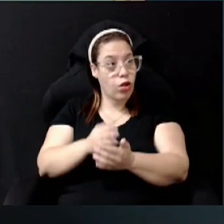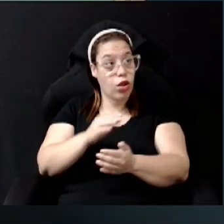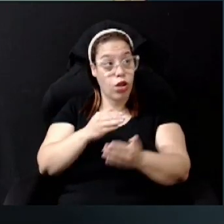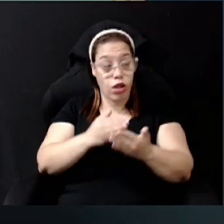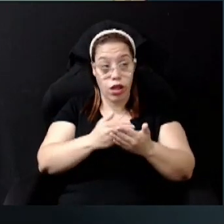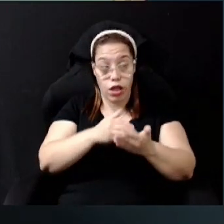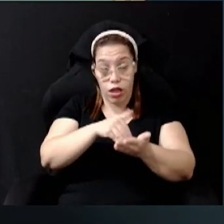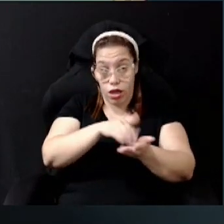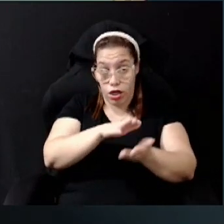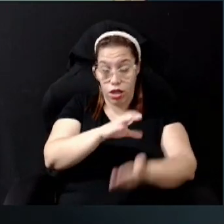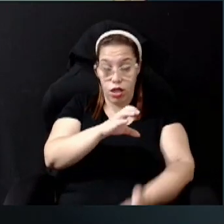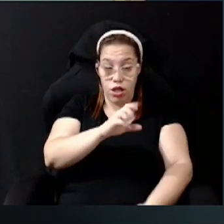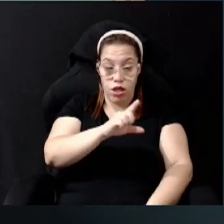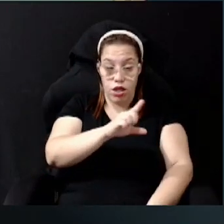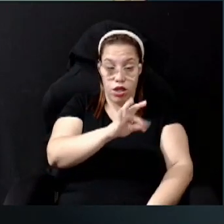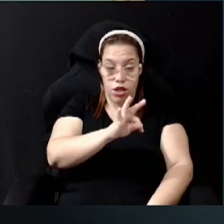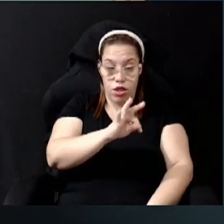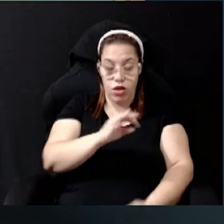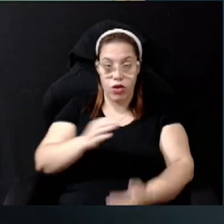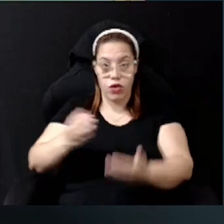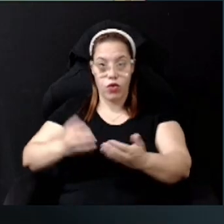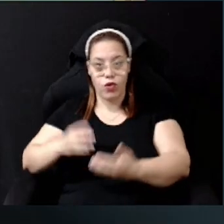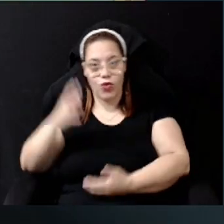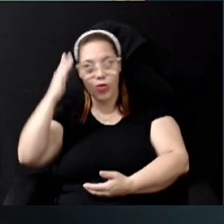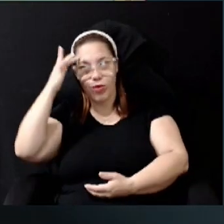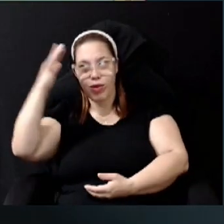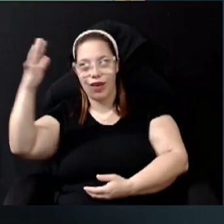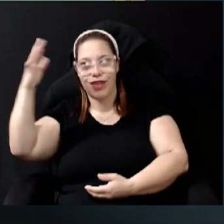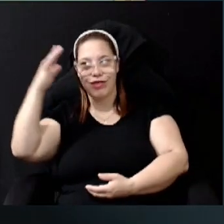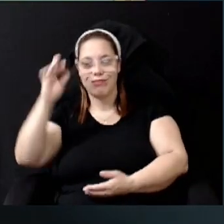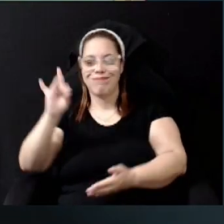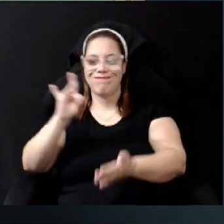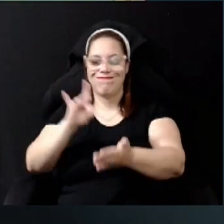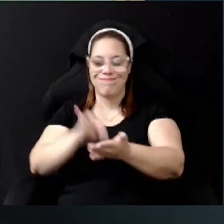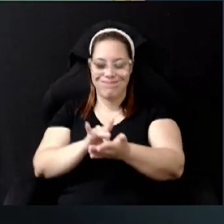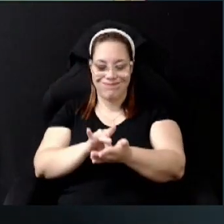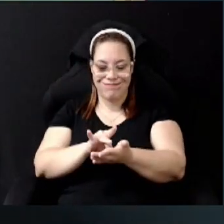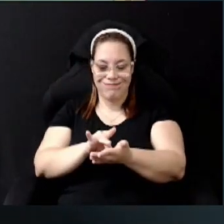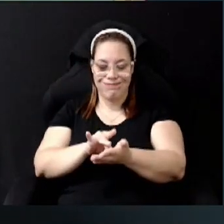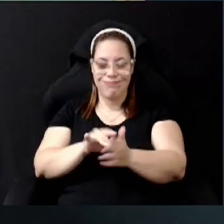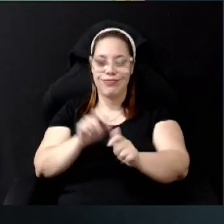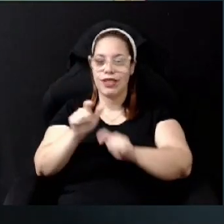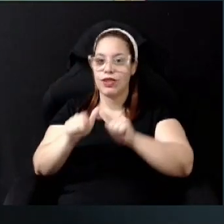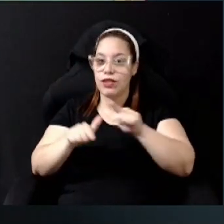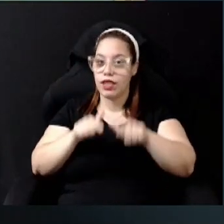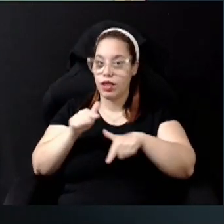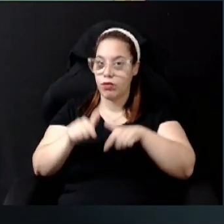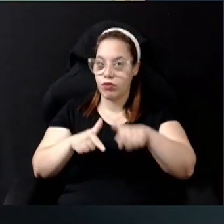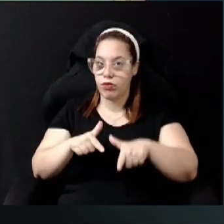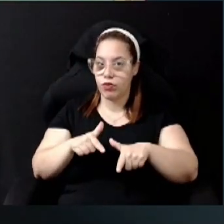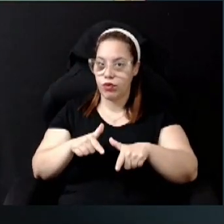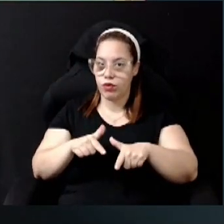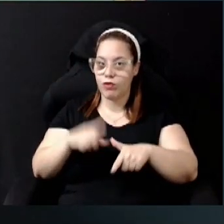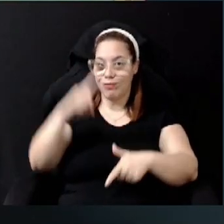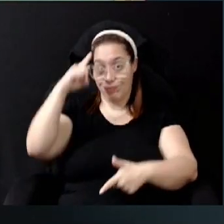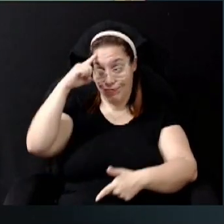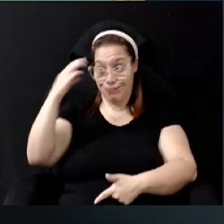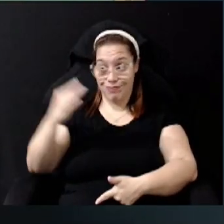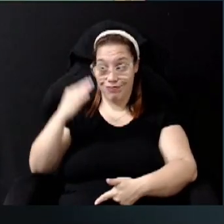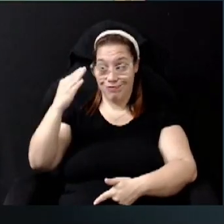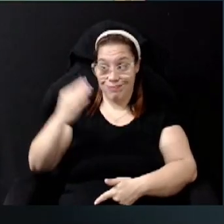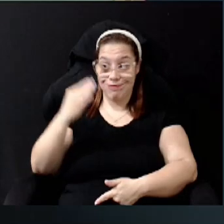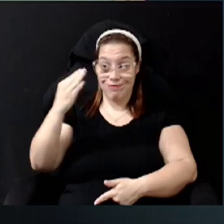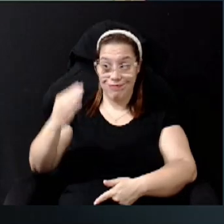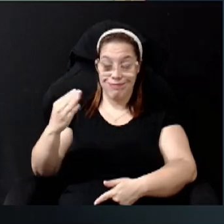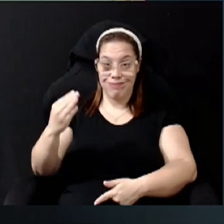tempo todo? Hoje é o meu maior sonho. Na verdade, é o trabalho diário é para essa